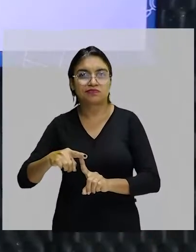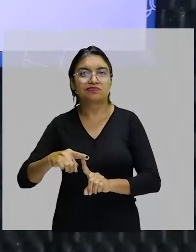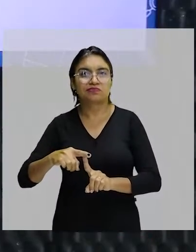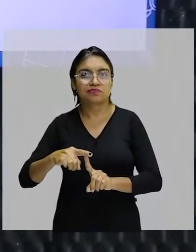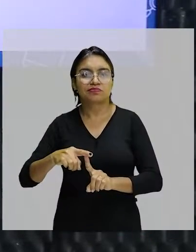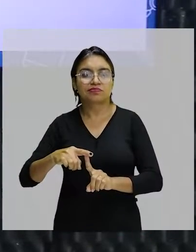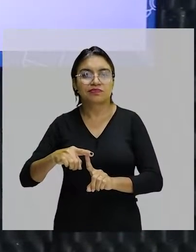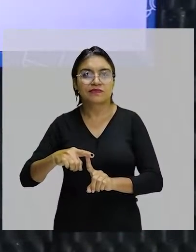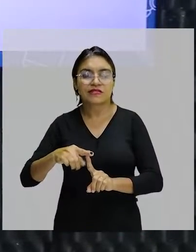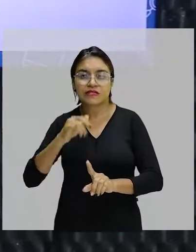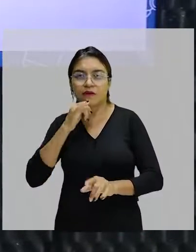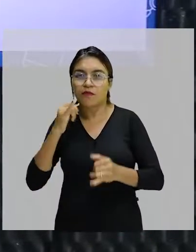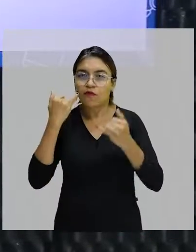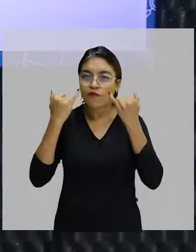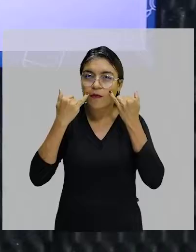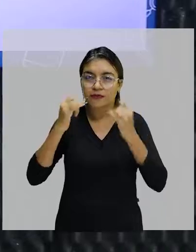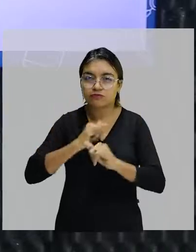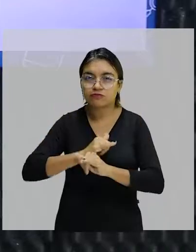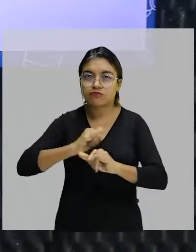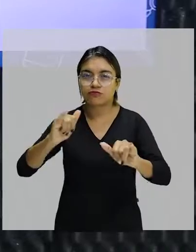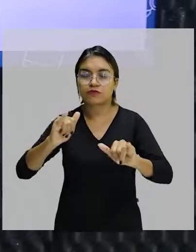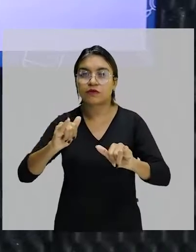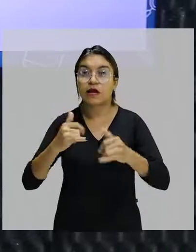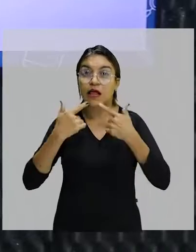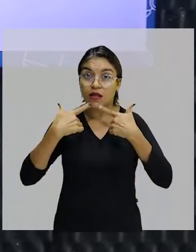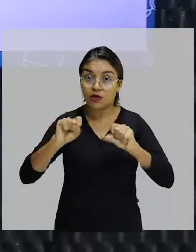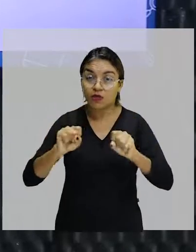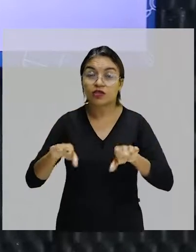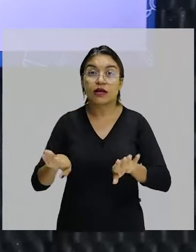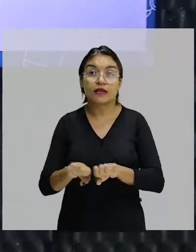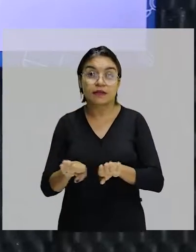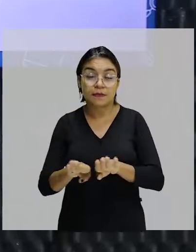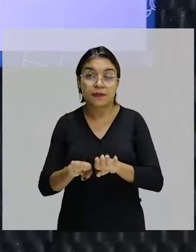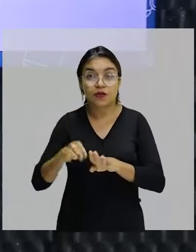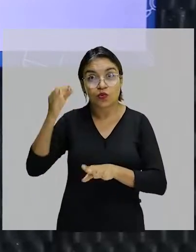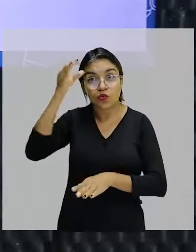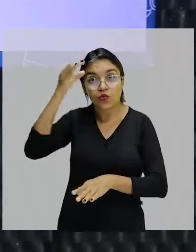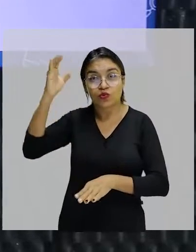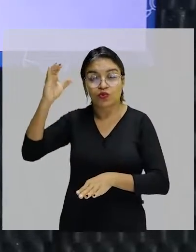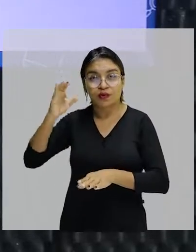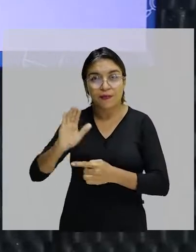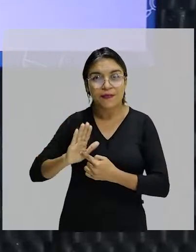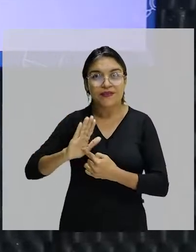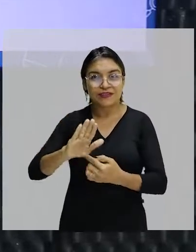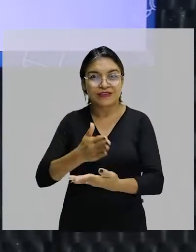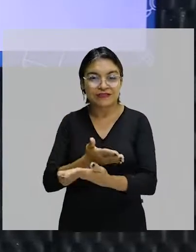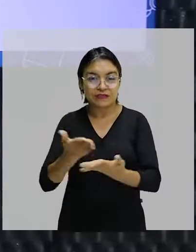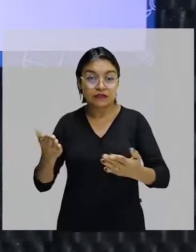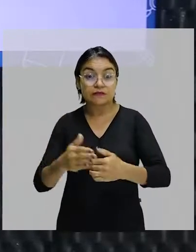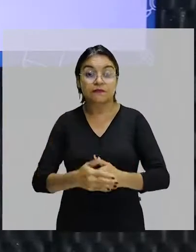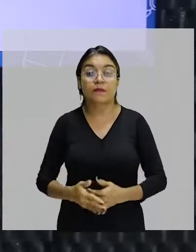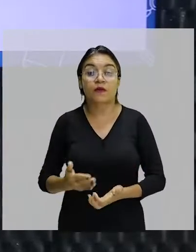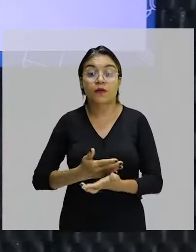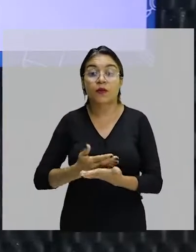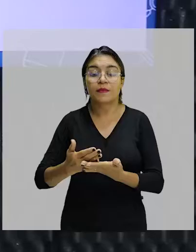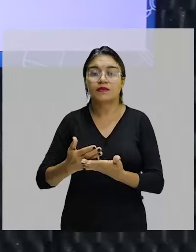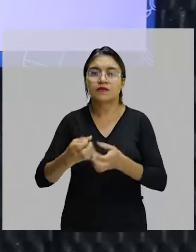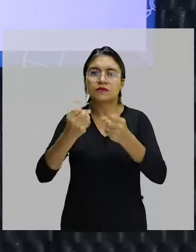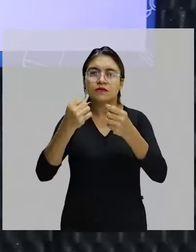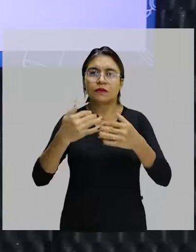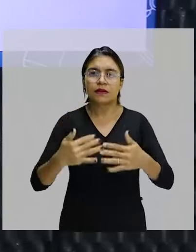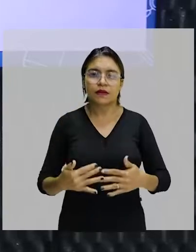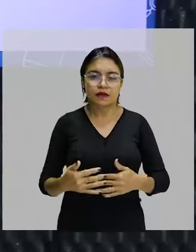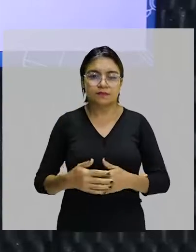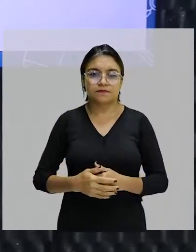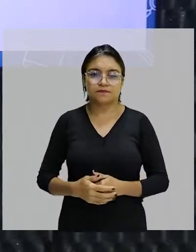para vocês, não só da linguística da língua inglesa, mas também do aspecto cultural. Então, começando pela nossa definição.